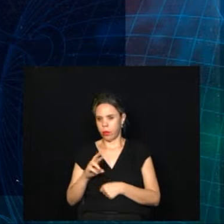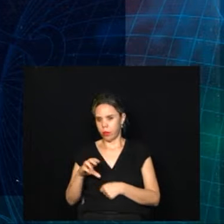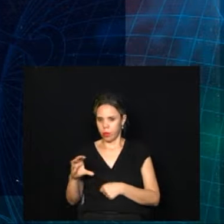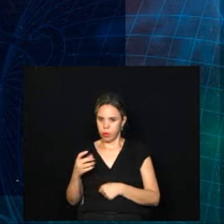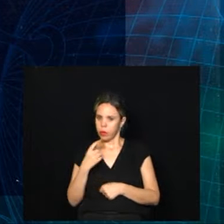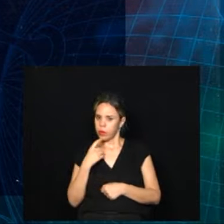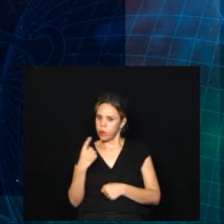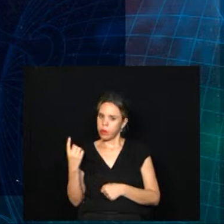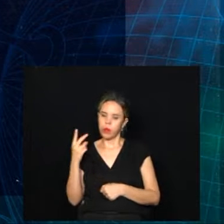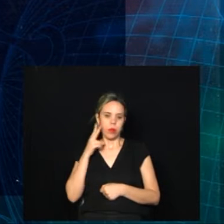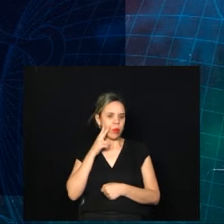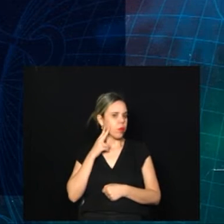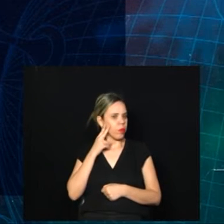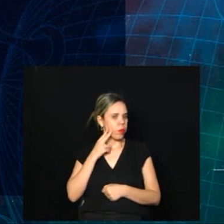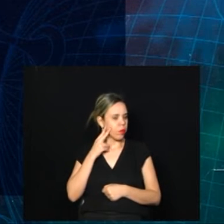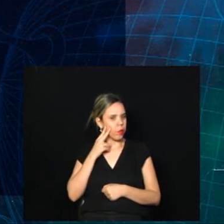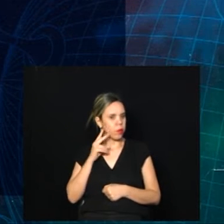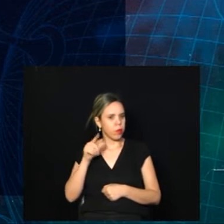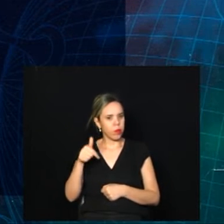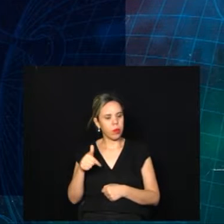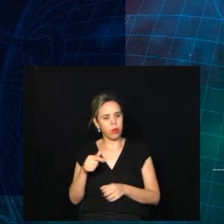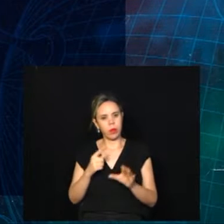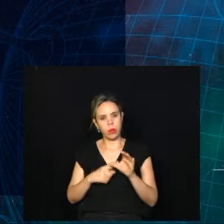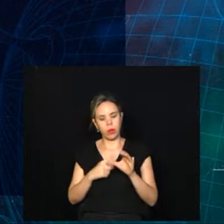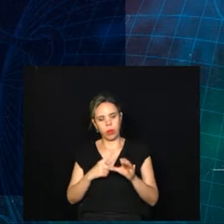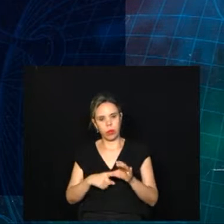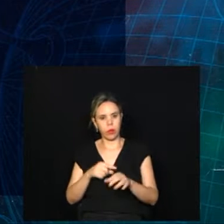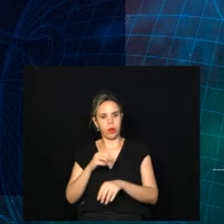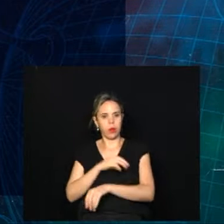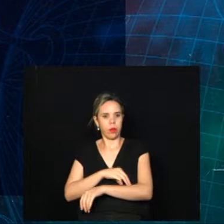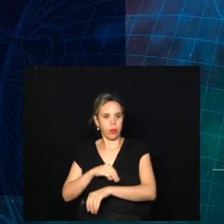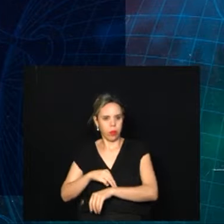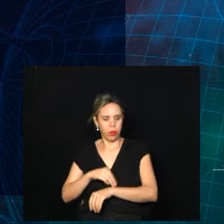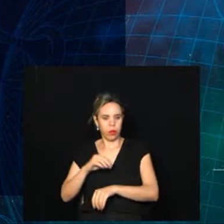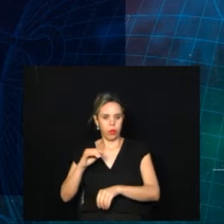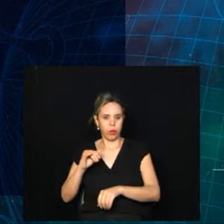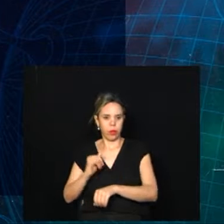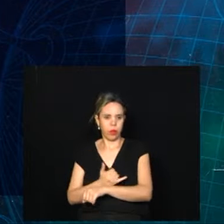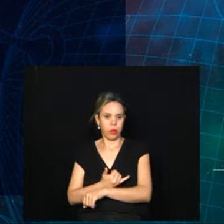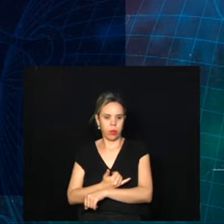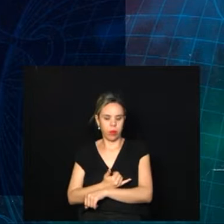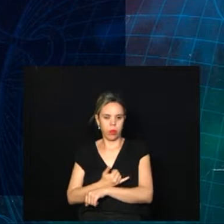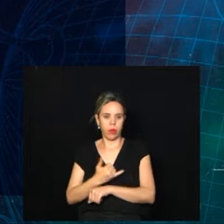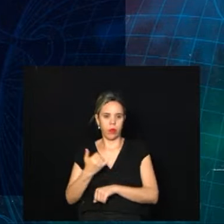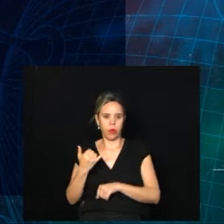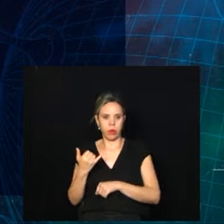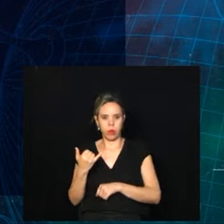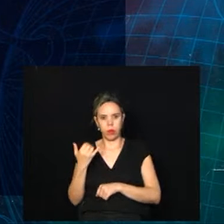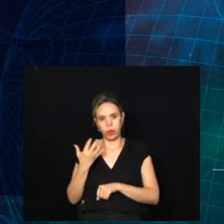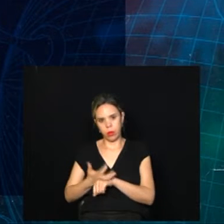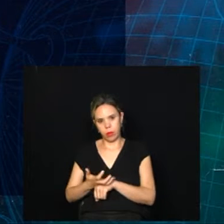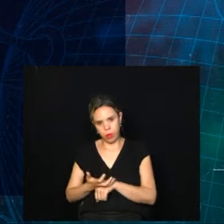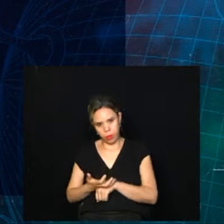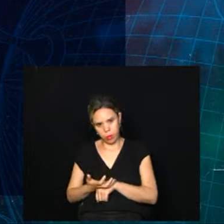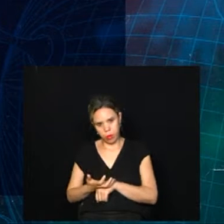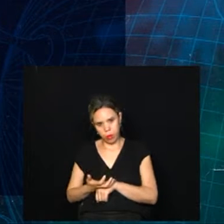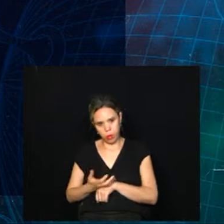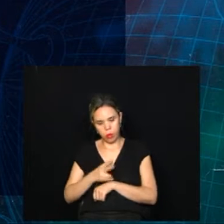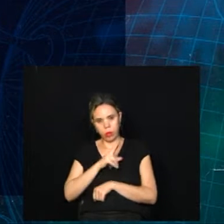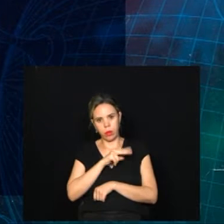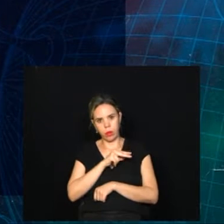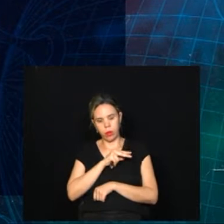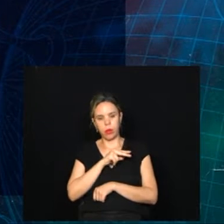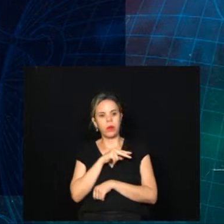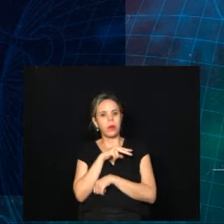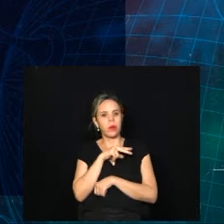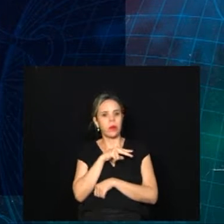RMC. Vinhedo, na sequência aparecem Cosmópolis, Montemor, Jaguariúna, Nova Odessa, Artur